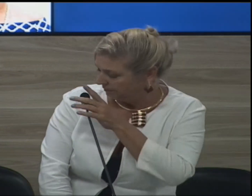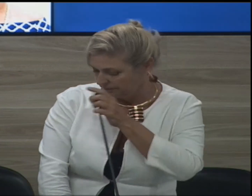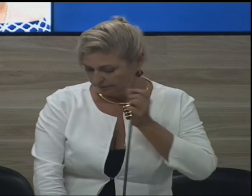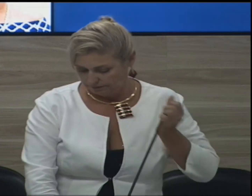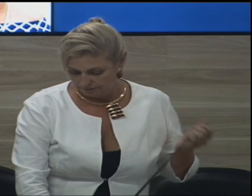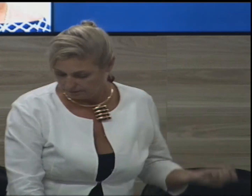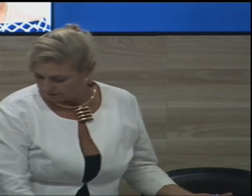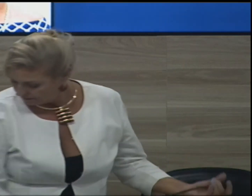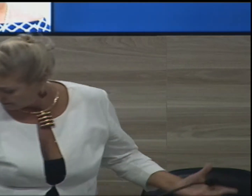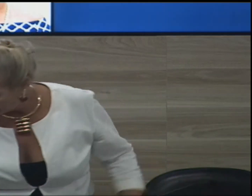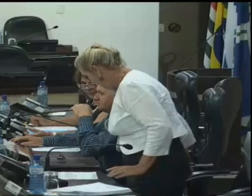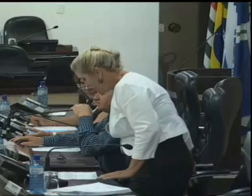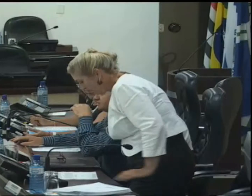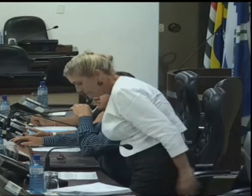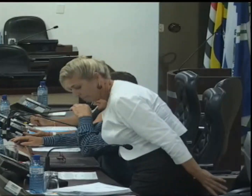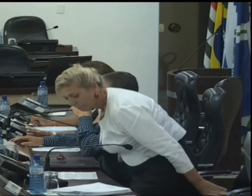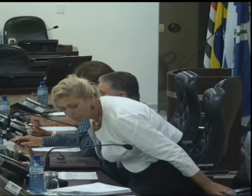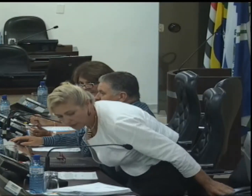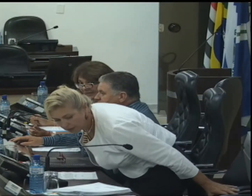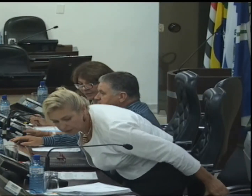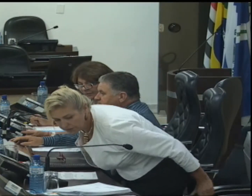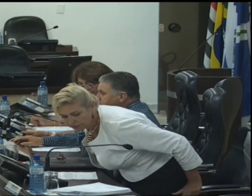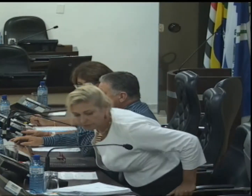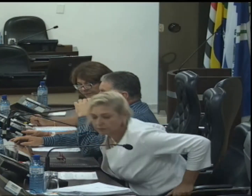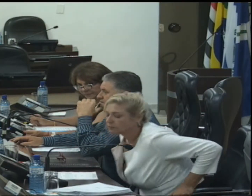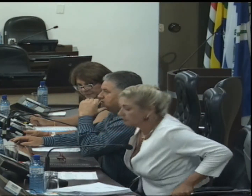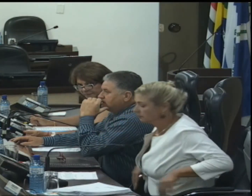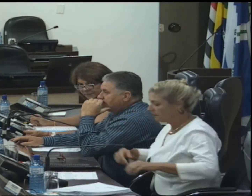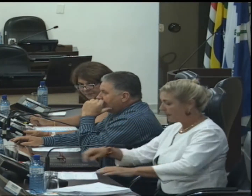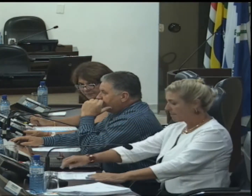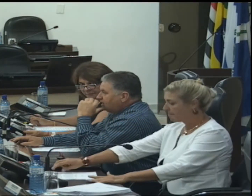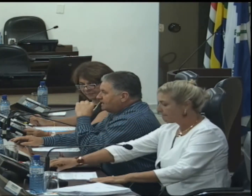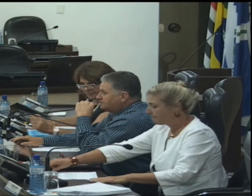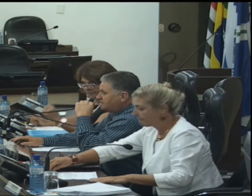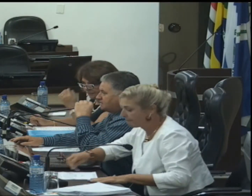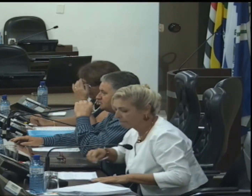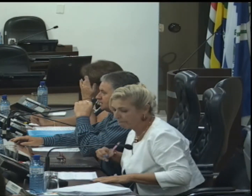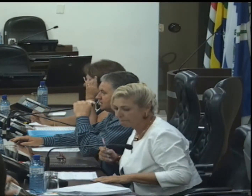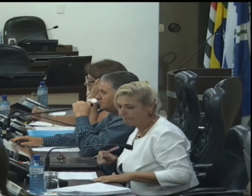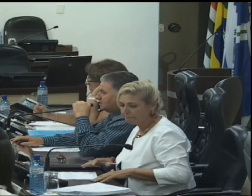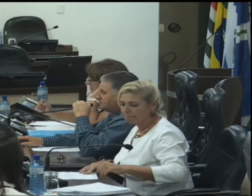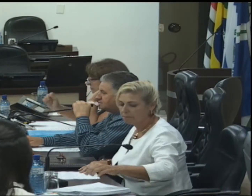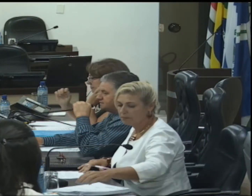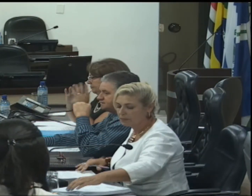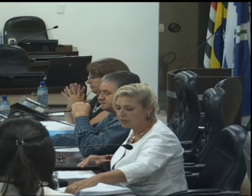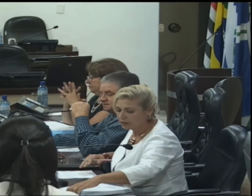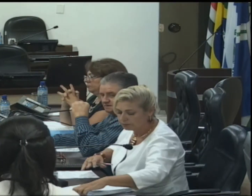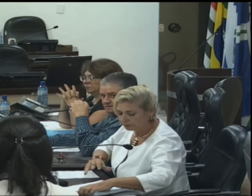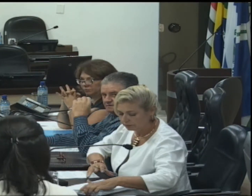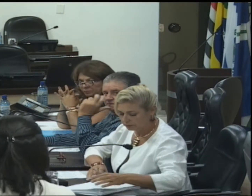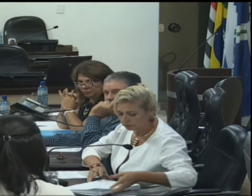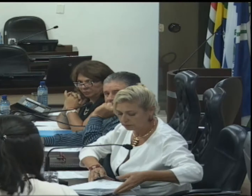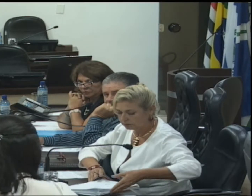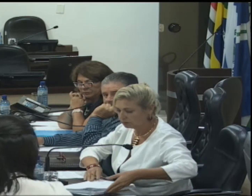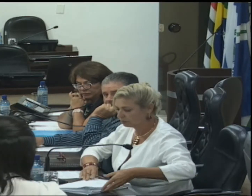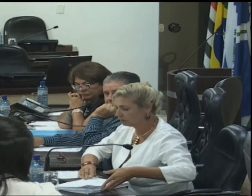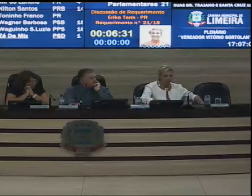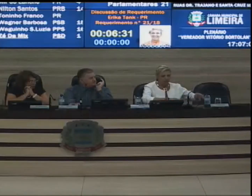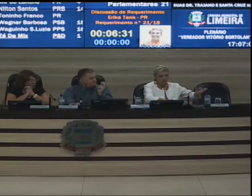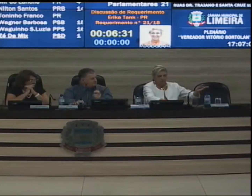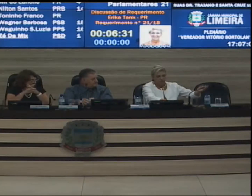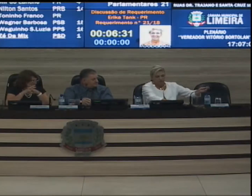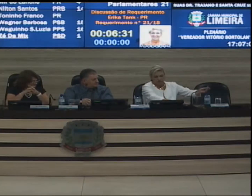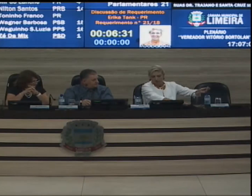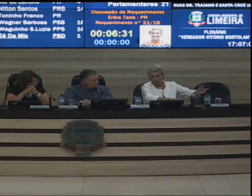Mayra. Continue a discussão. Manifesto interesse, presidente. Com a palavra, a vereadora Carolina Pontes. Excelentíssimo